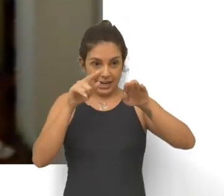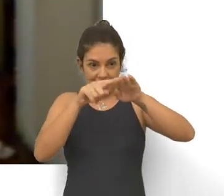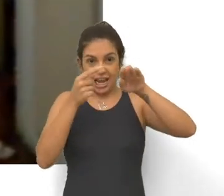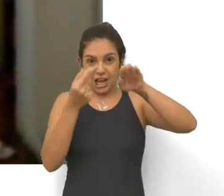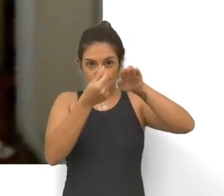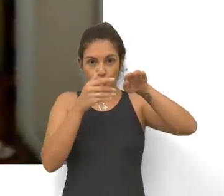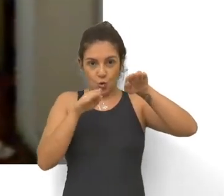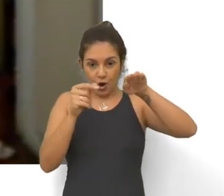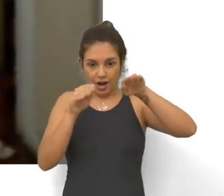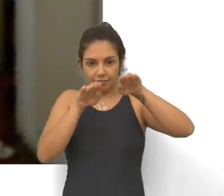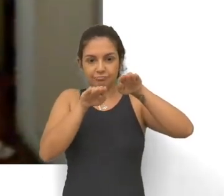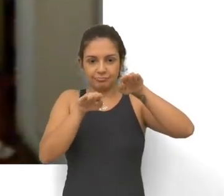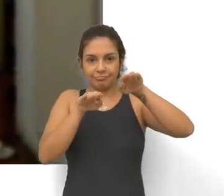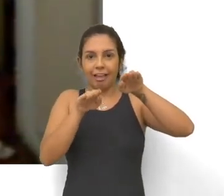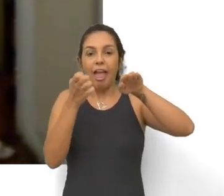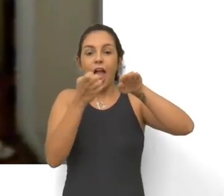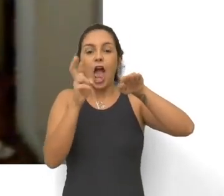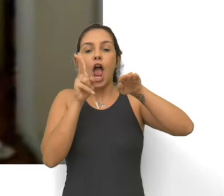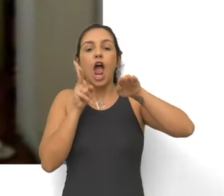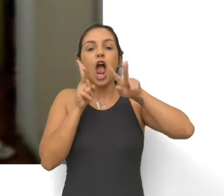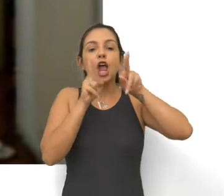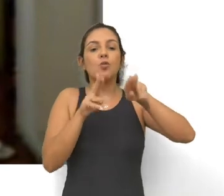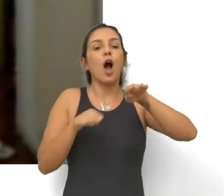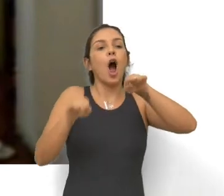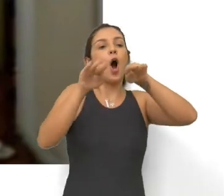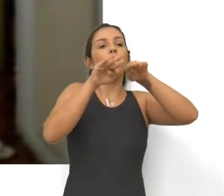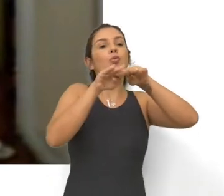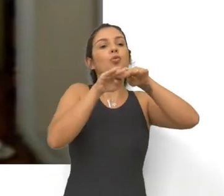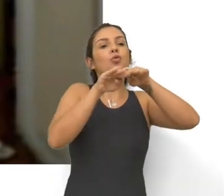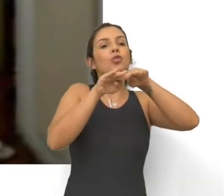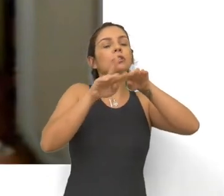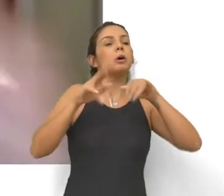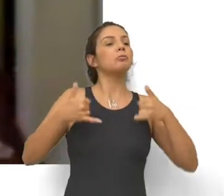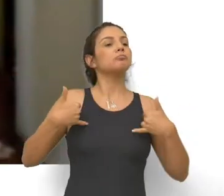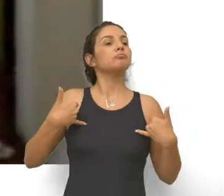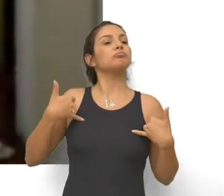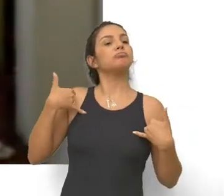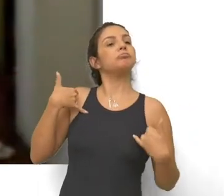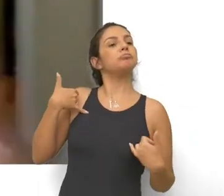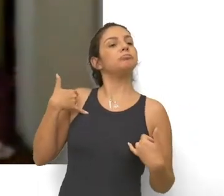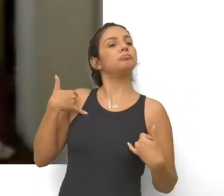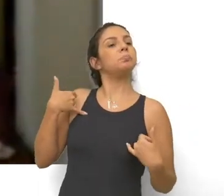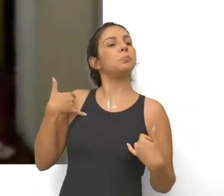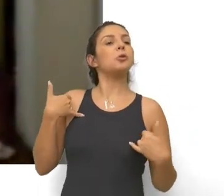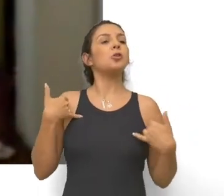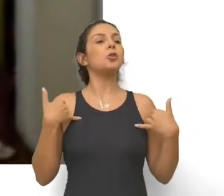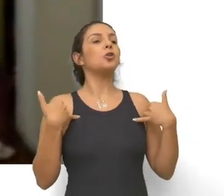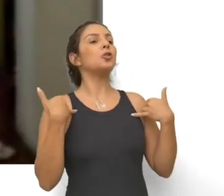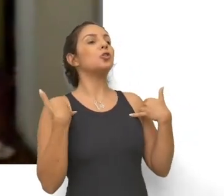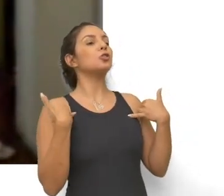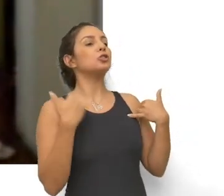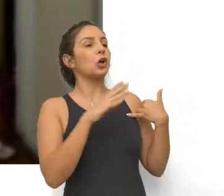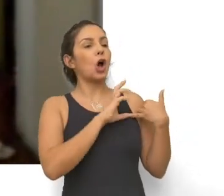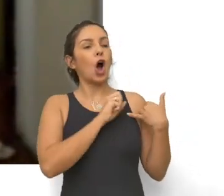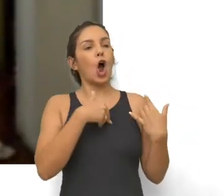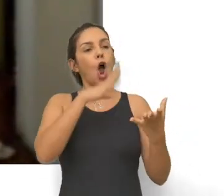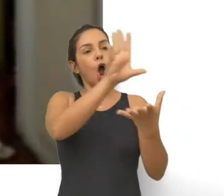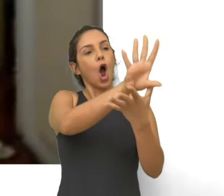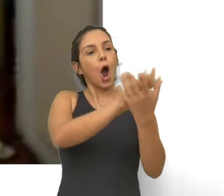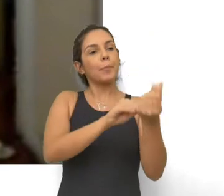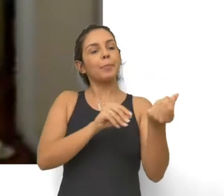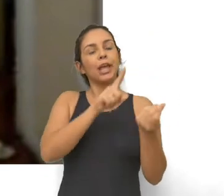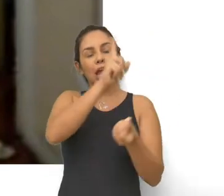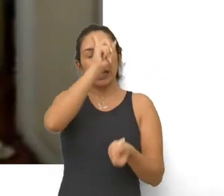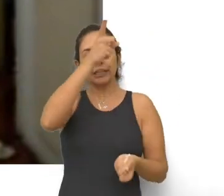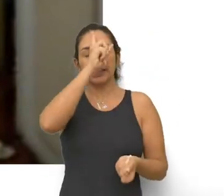os padrões da burguesia e a pose, e acaba também aprovando a ideologia.